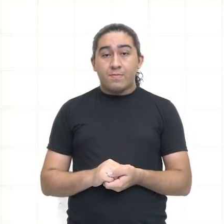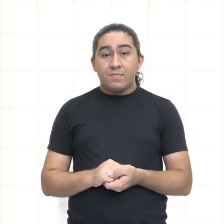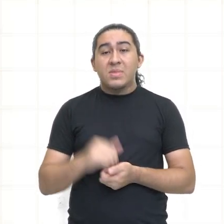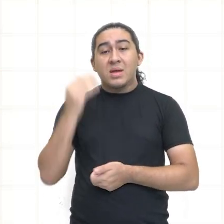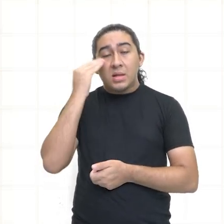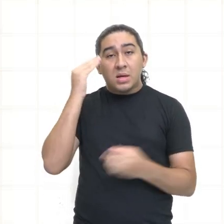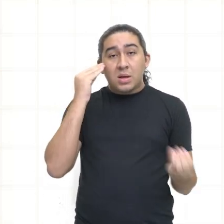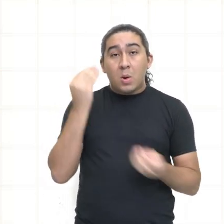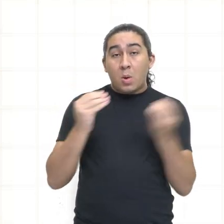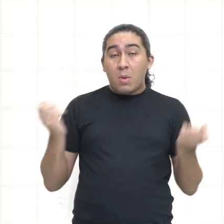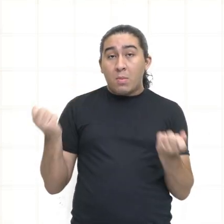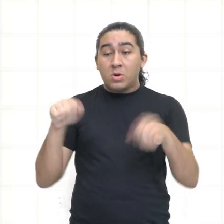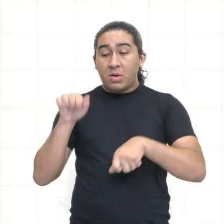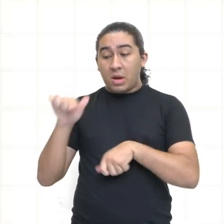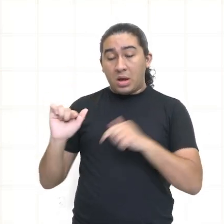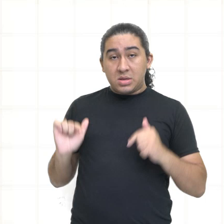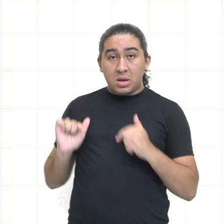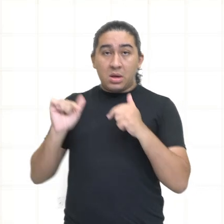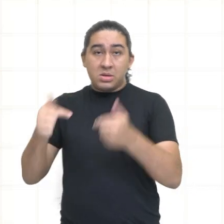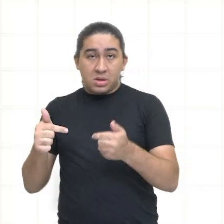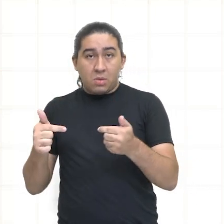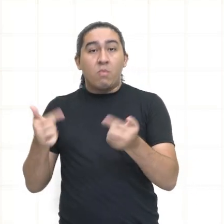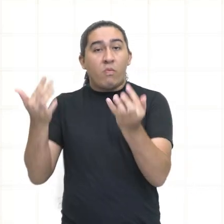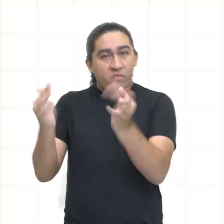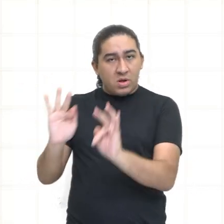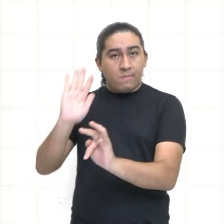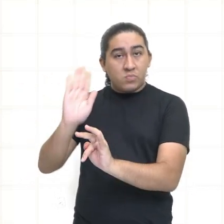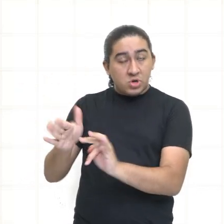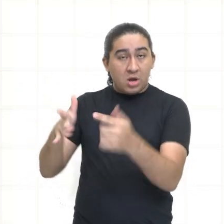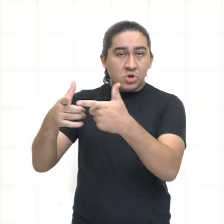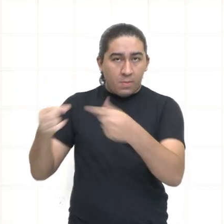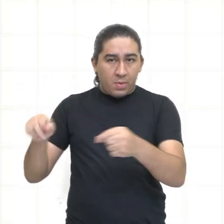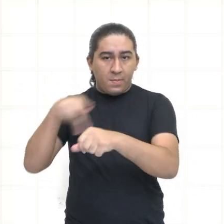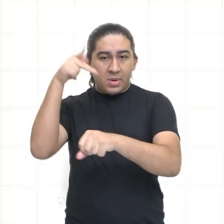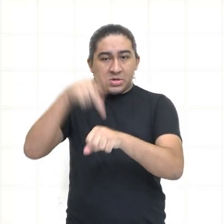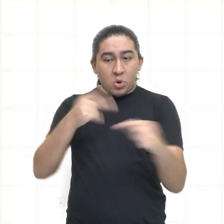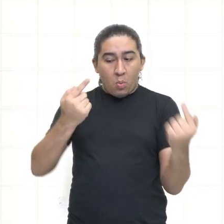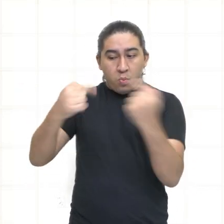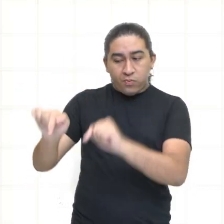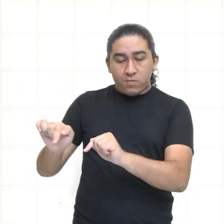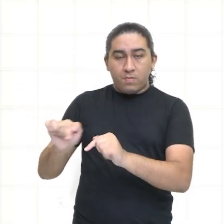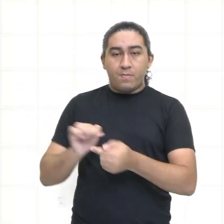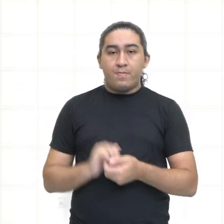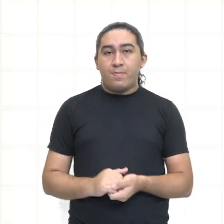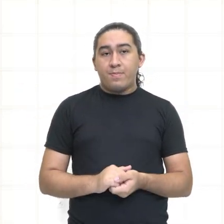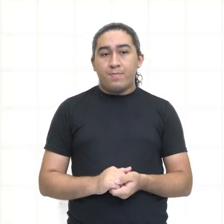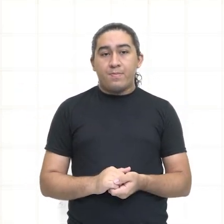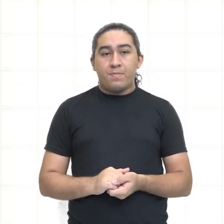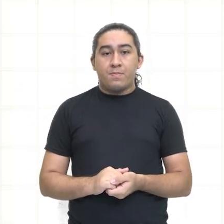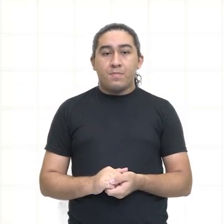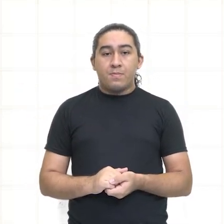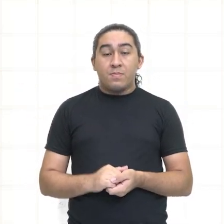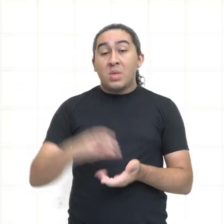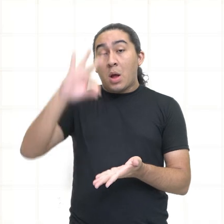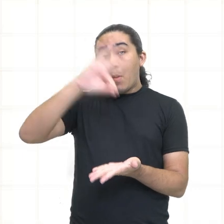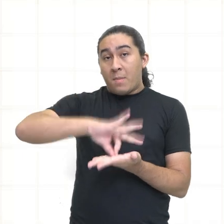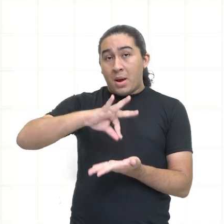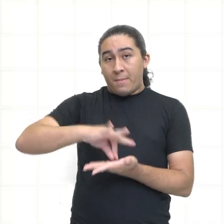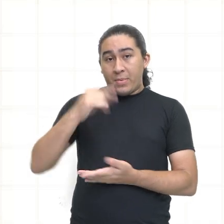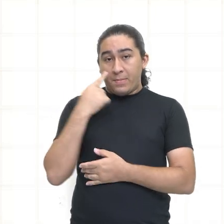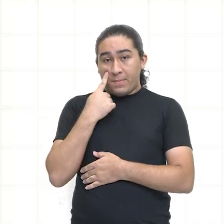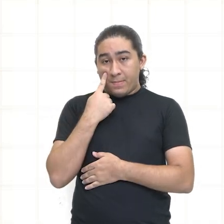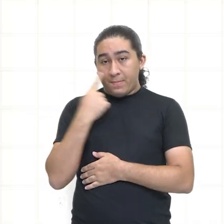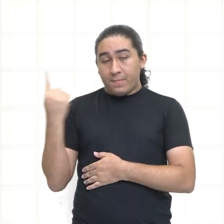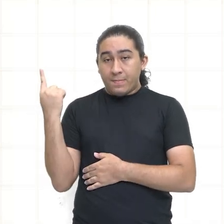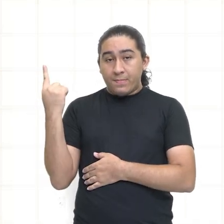esforços finais contra o Japão, certo? Continuando, vamos observar aqui esse mapa em que nós